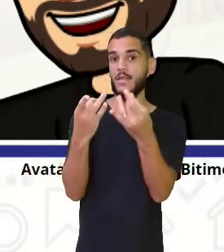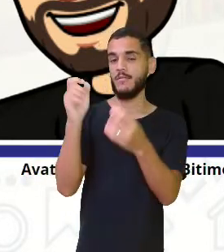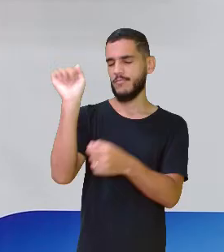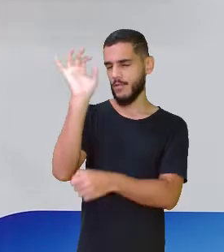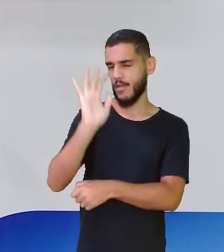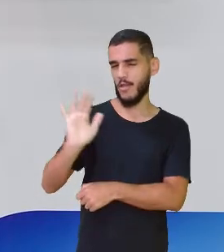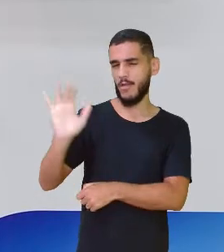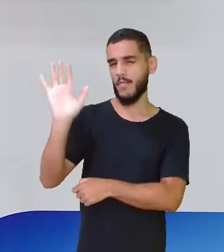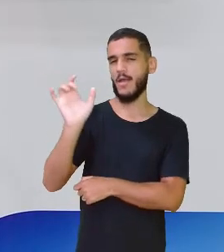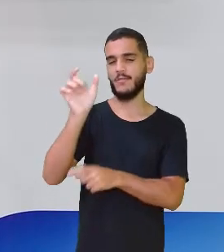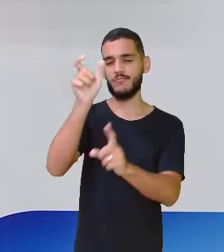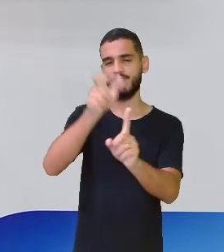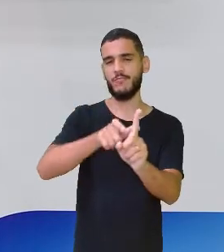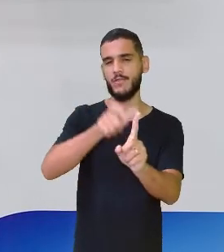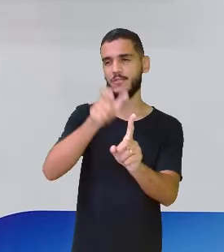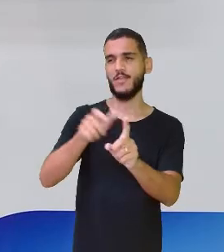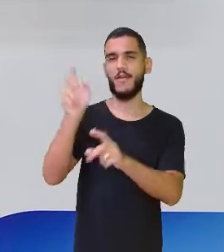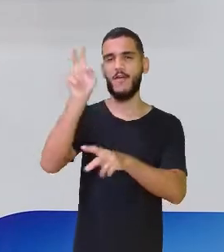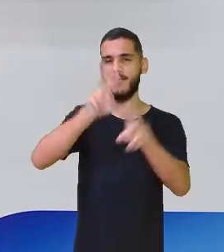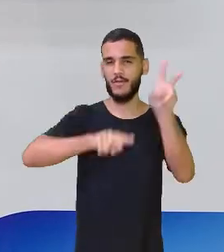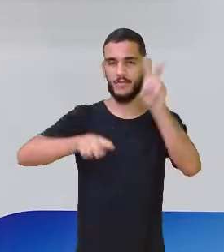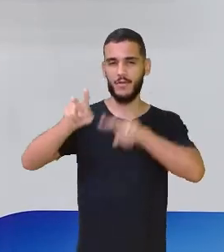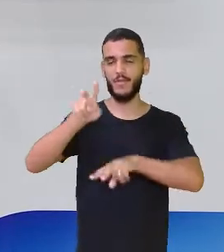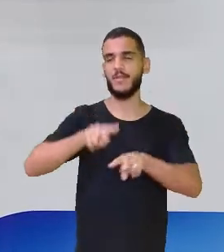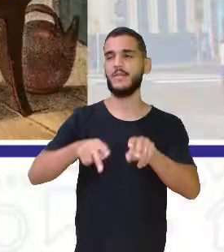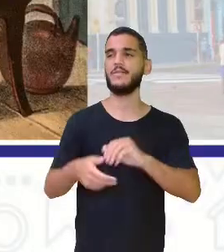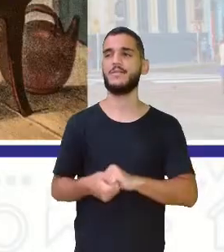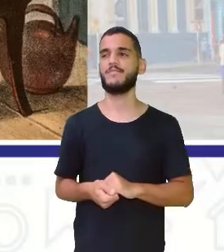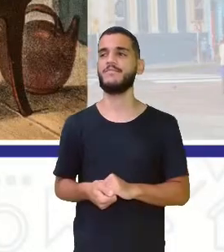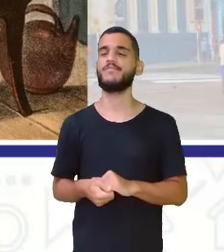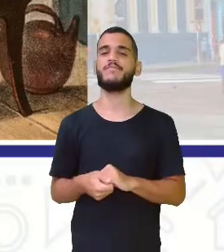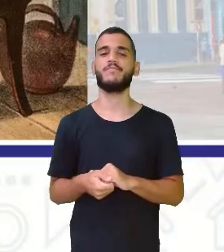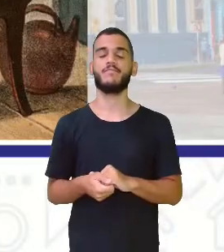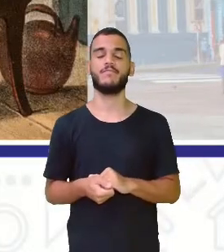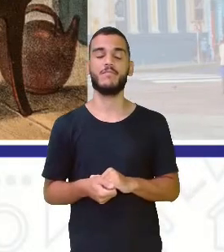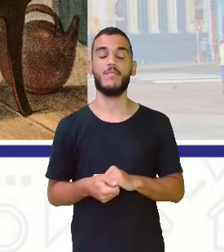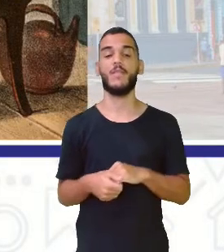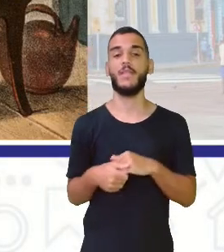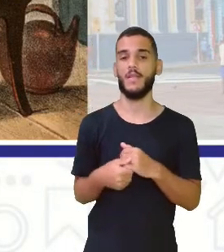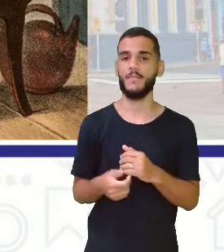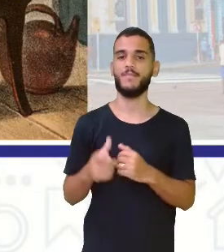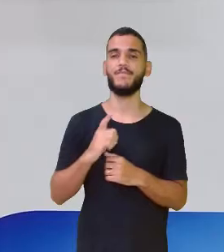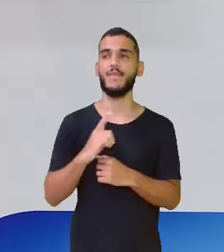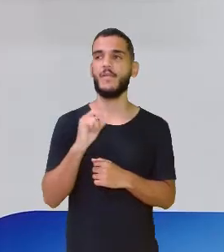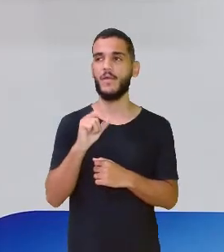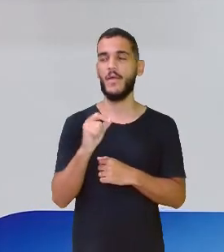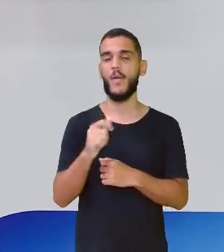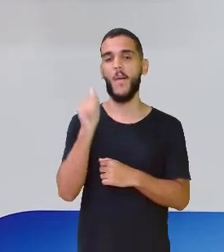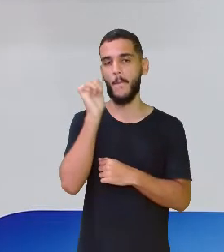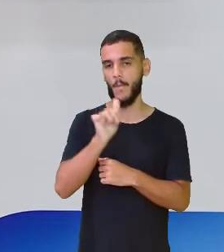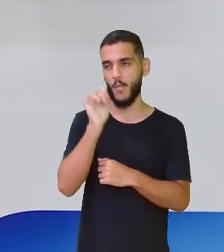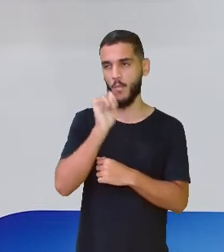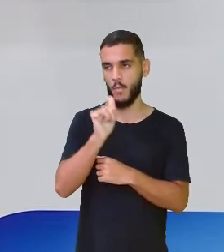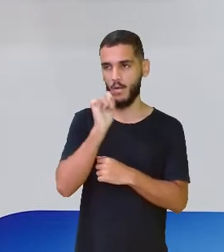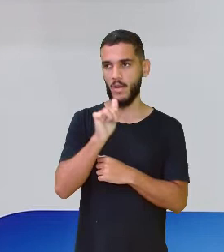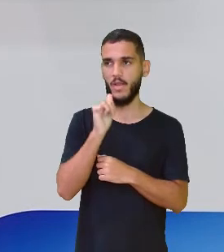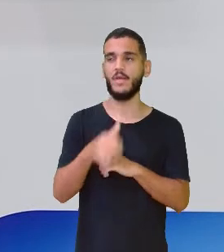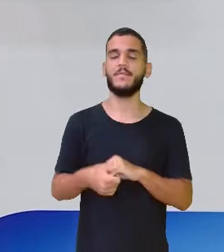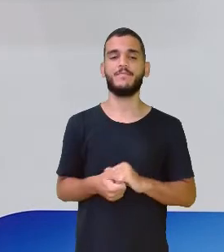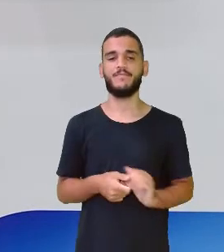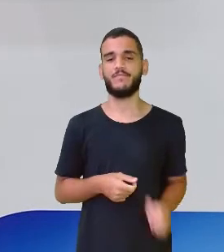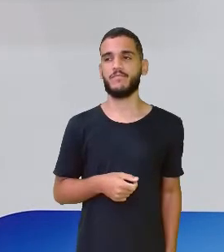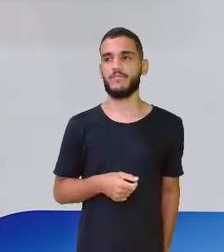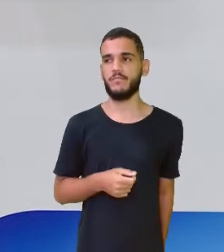são os personagens que a gente visualiza. Vamos voltar. Aqui, ó, a gente tem uma senhora